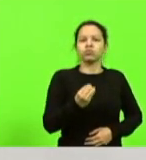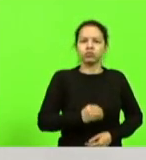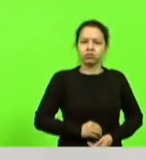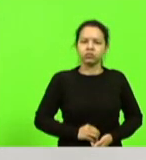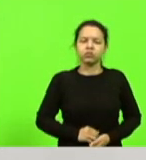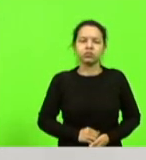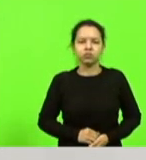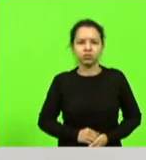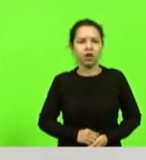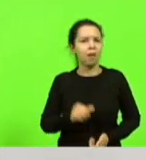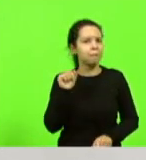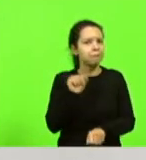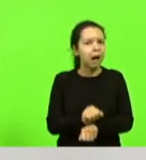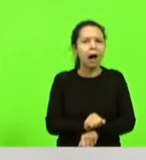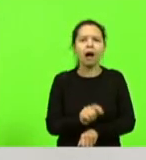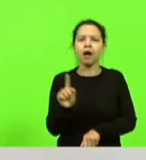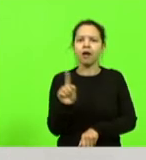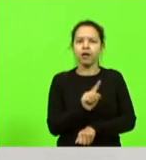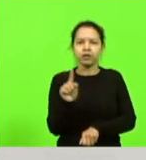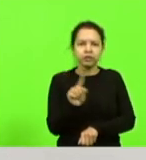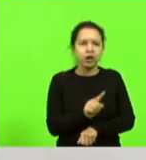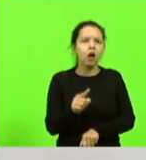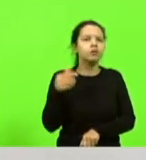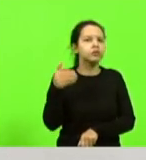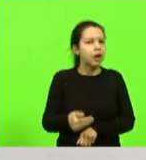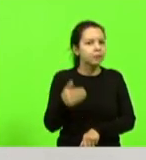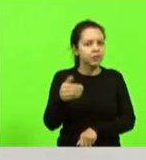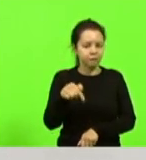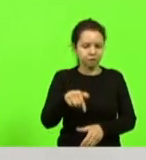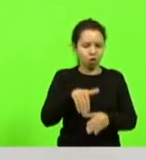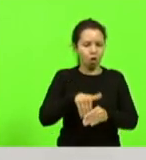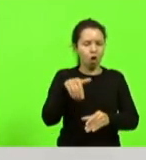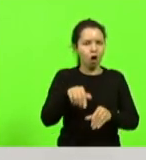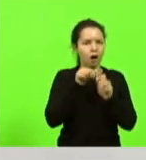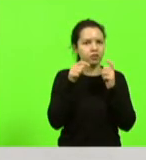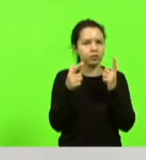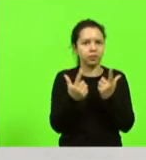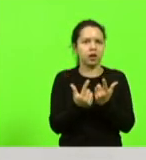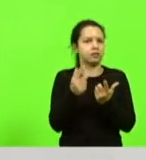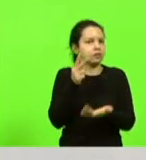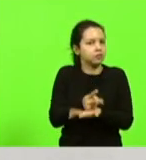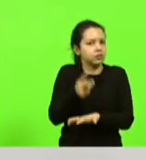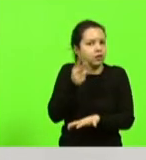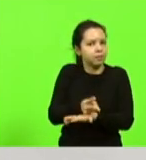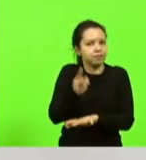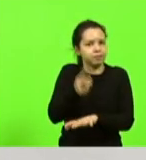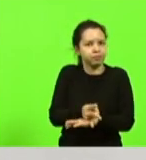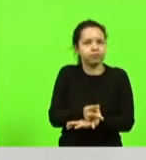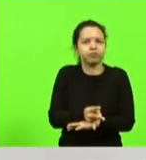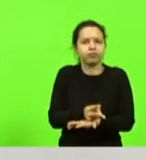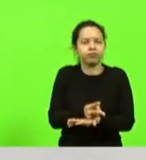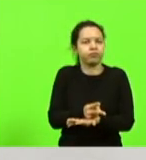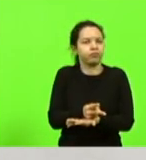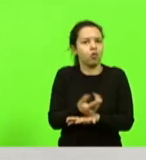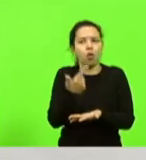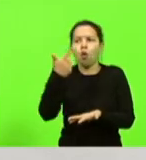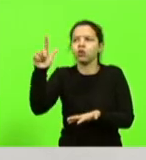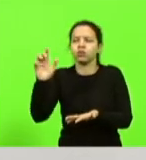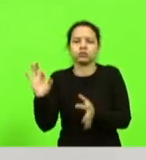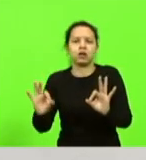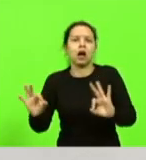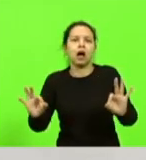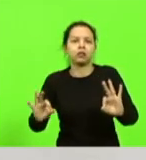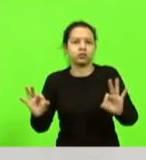Não para, não para um segundo, é só isso que a gente vota nessa casa, o tempo todo. Mais nada. E